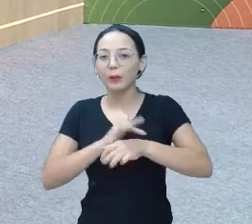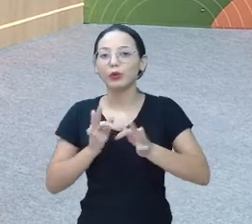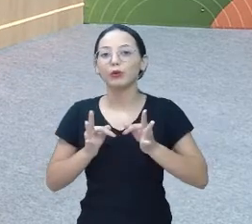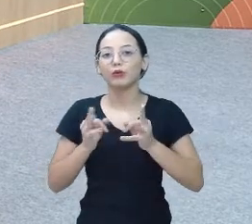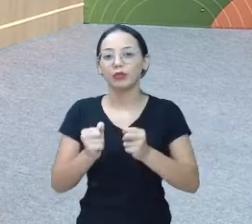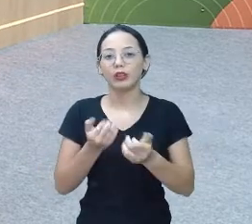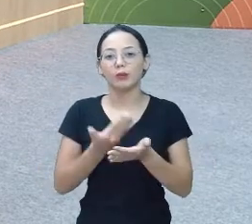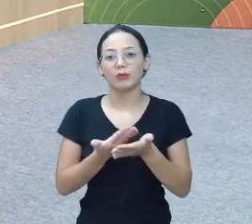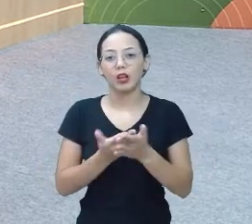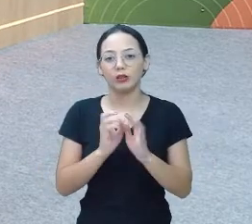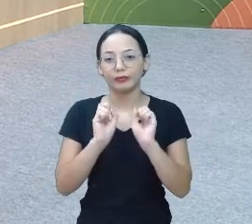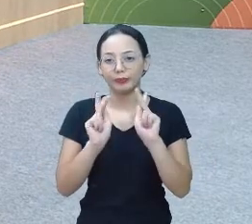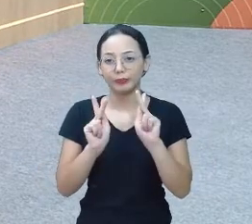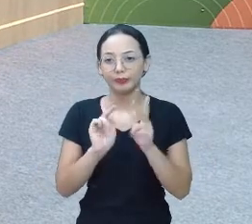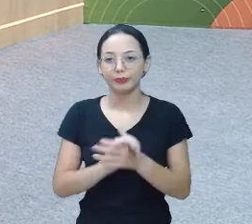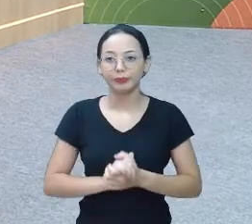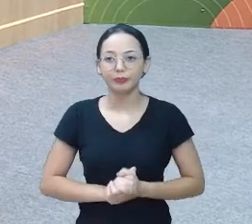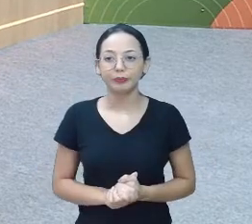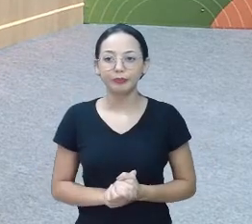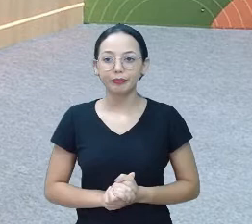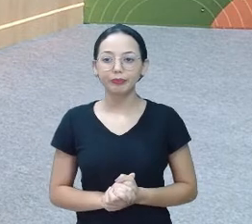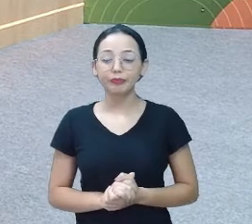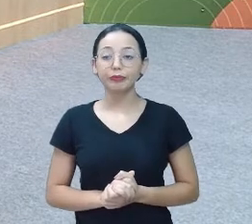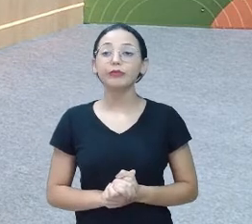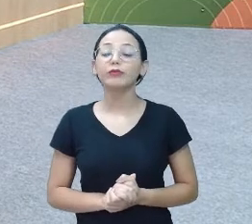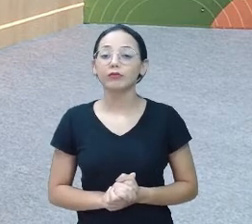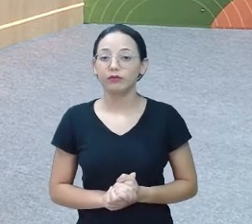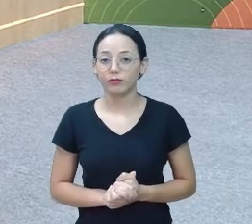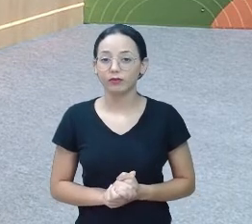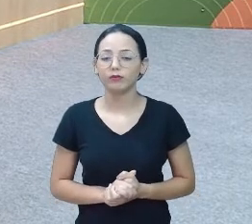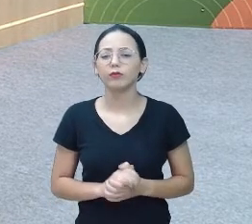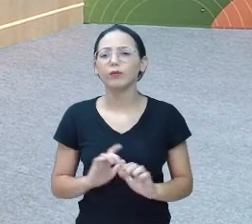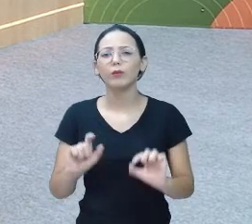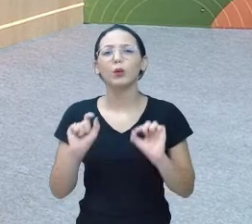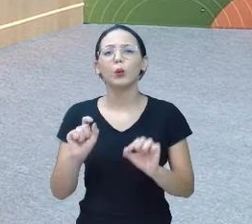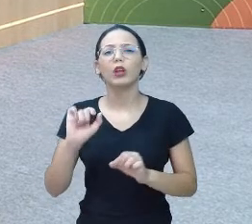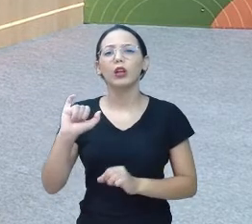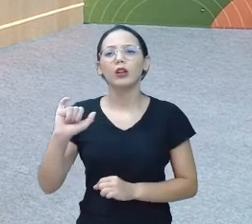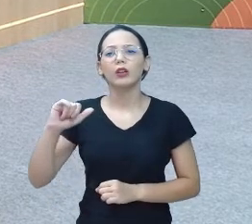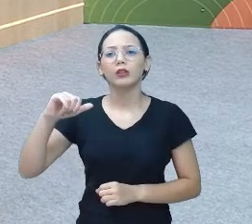de nossa aula. Então vamos lá. O império, né?